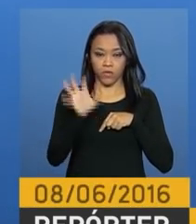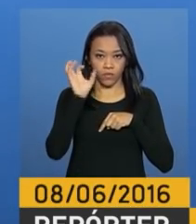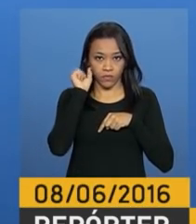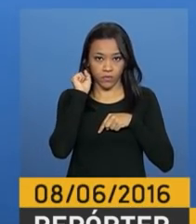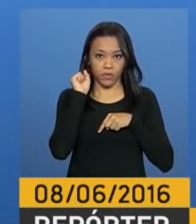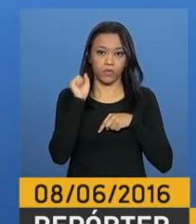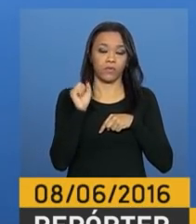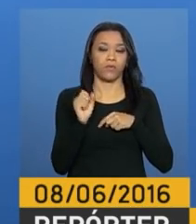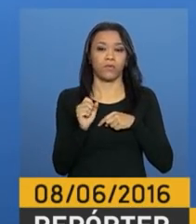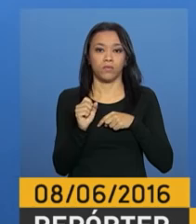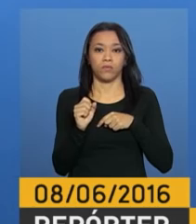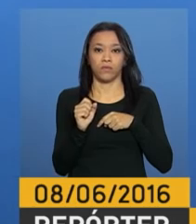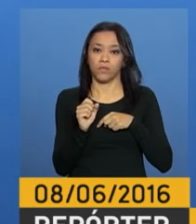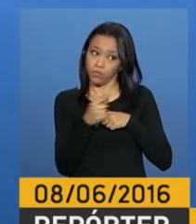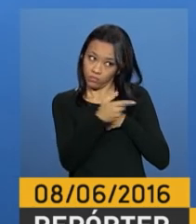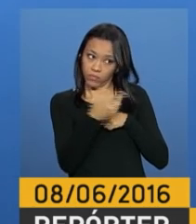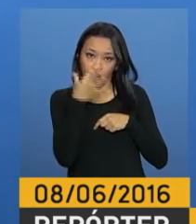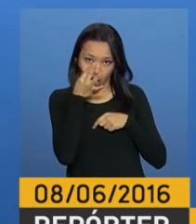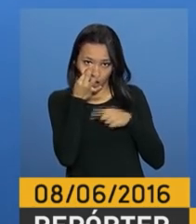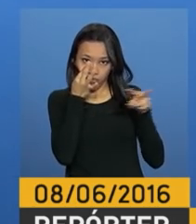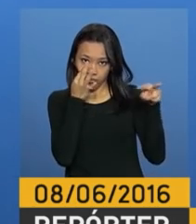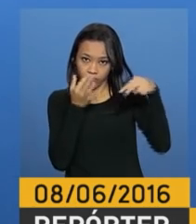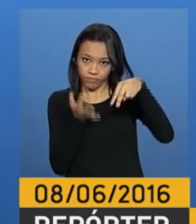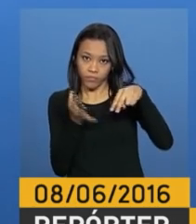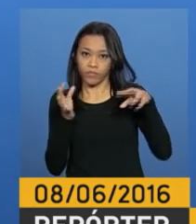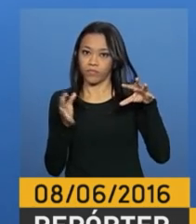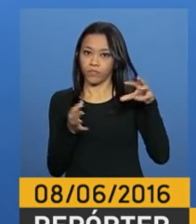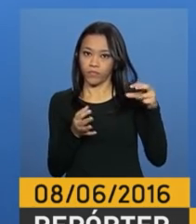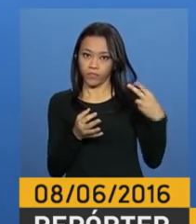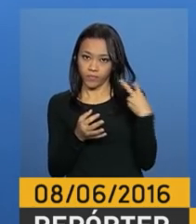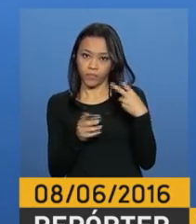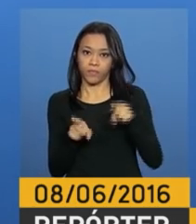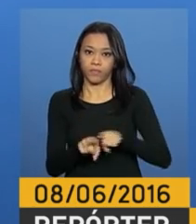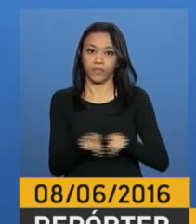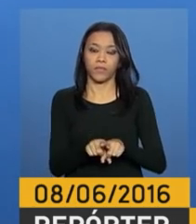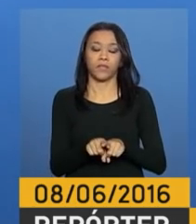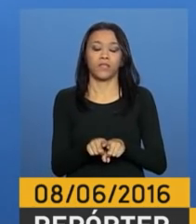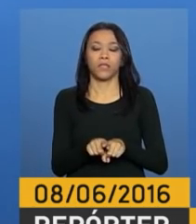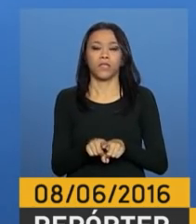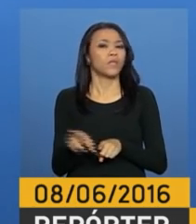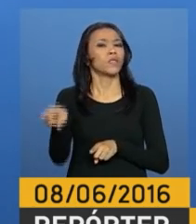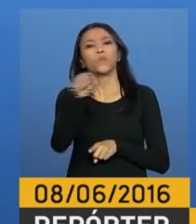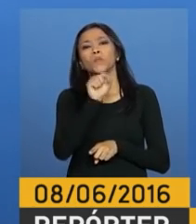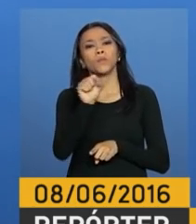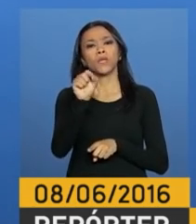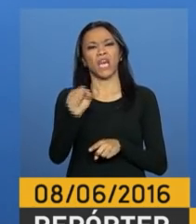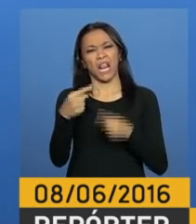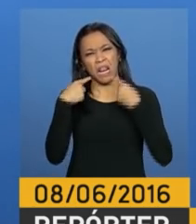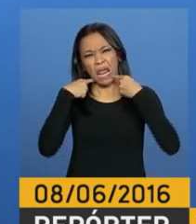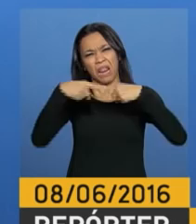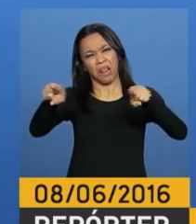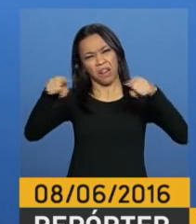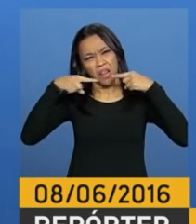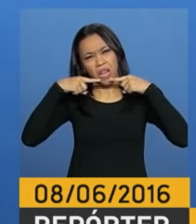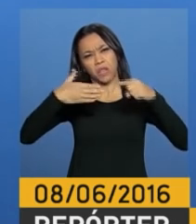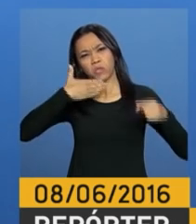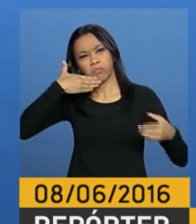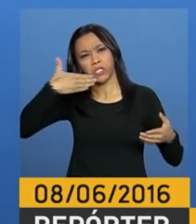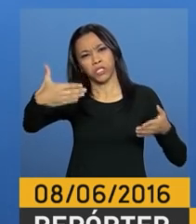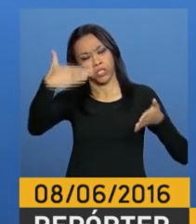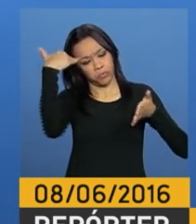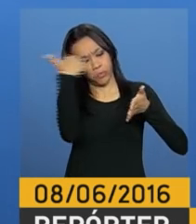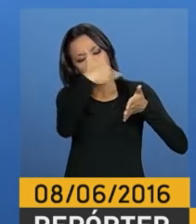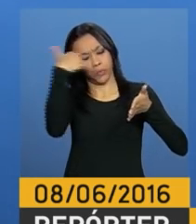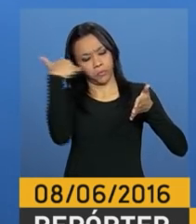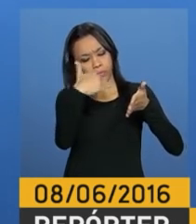com o senhor presente que as reivindicações ou a análise de